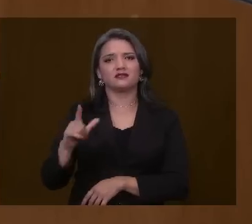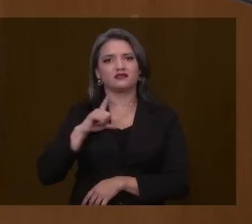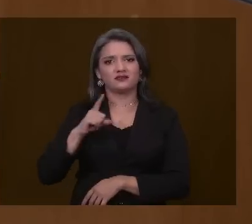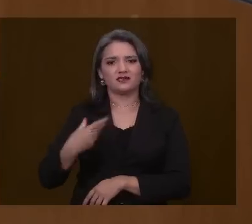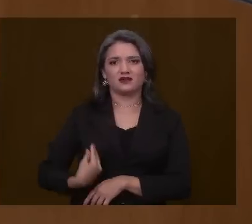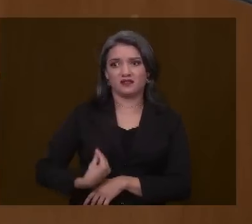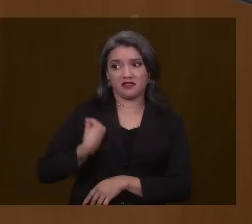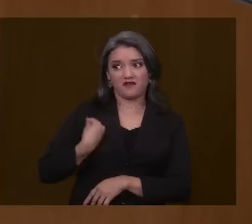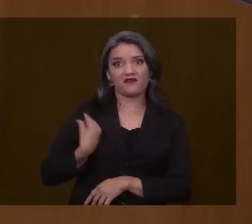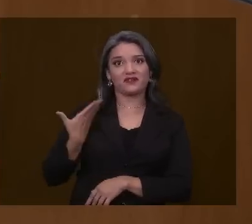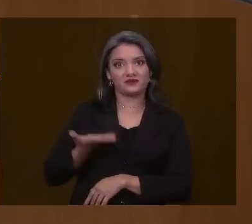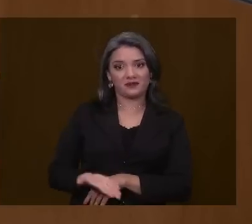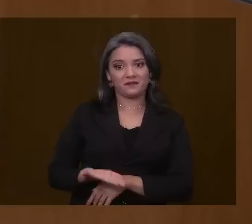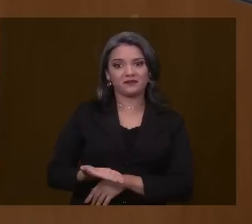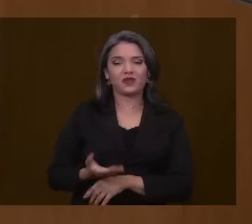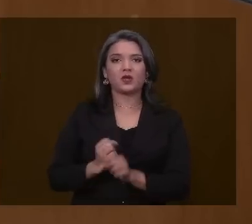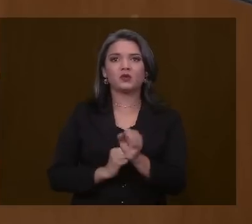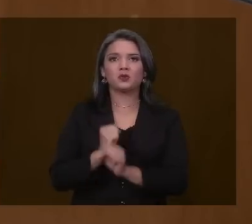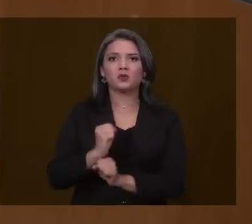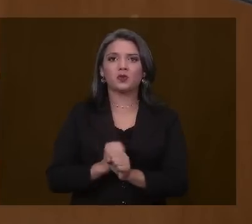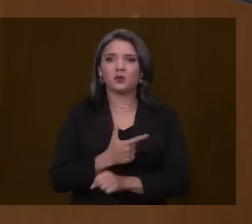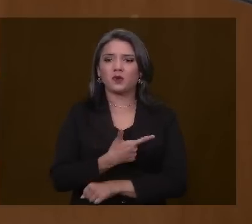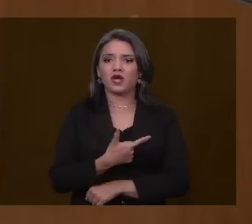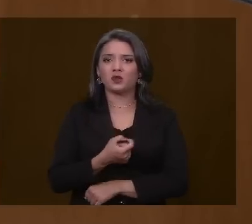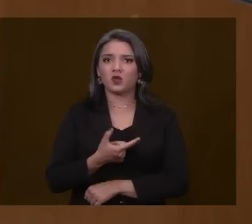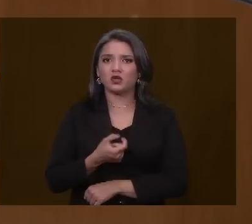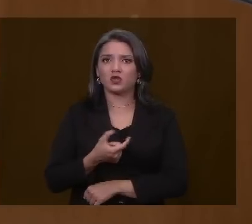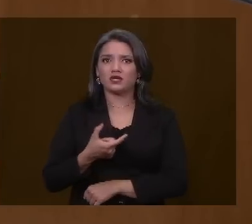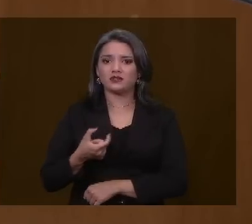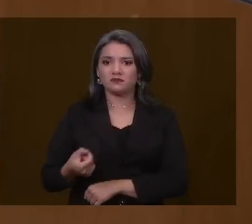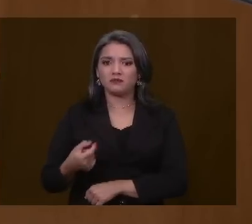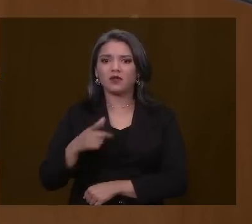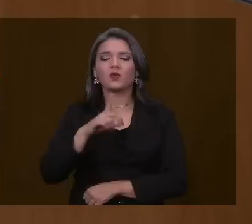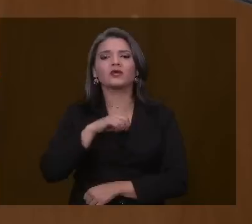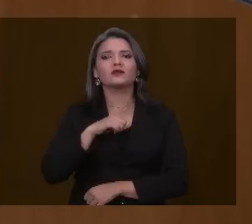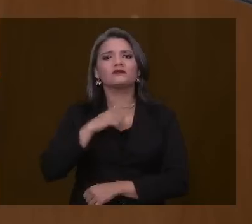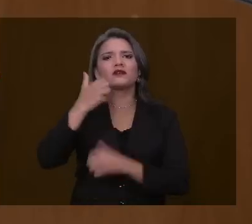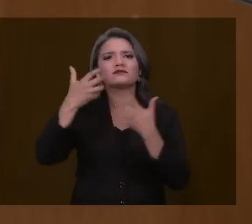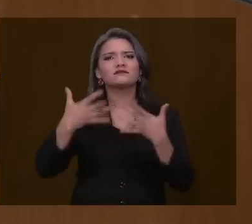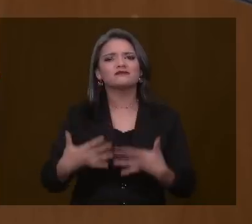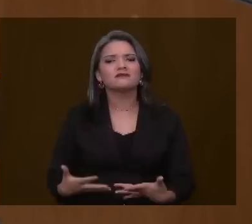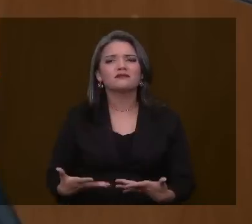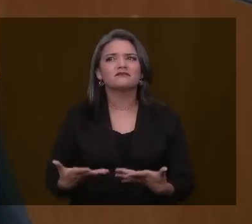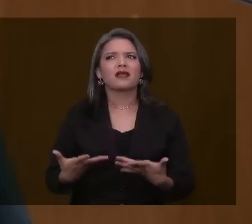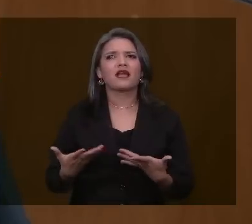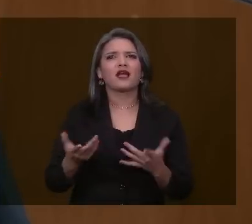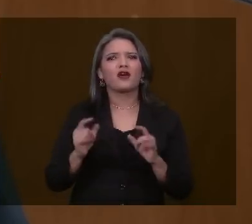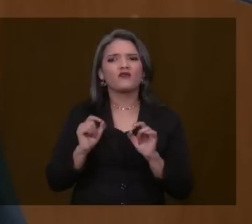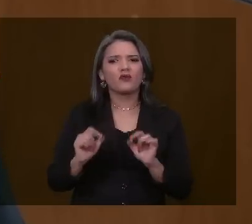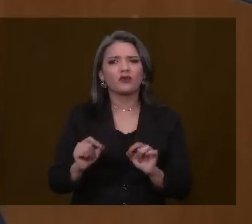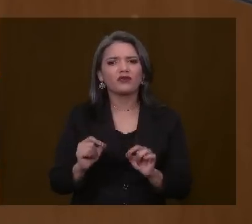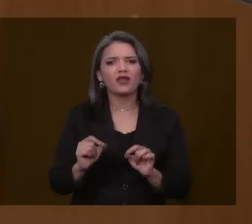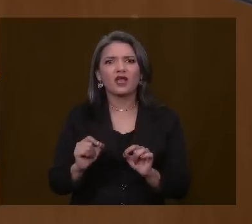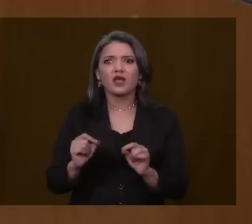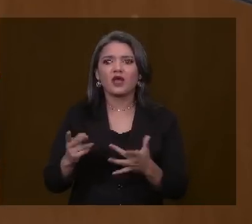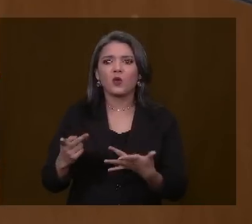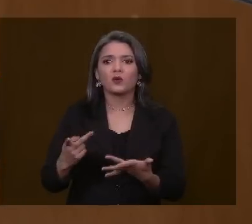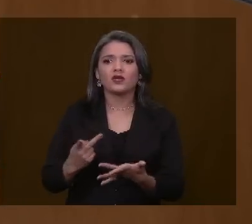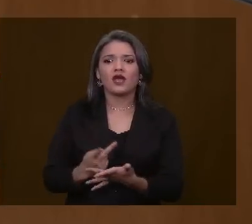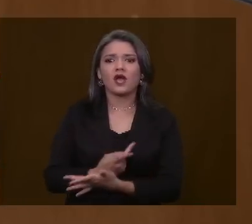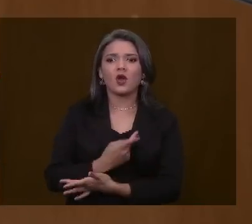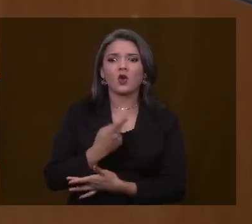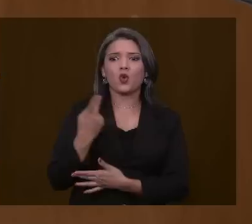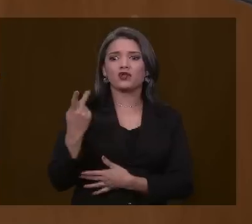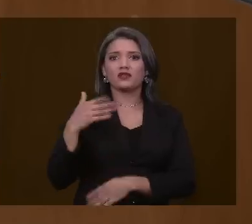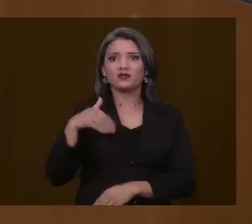em 2000, no qual narrava com assombro o entrevero que se tornou a